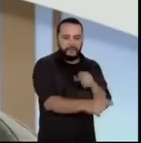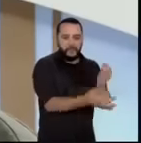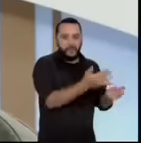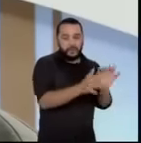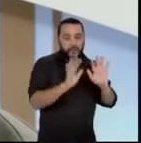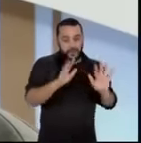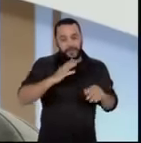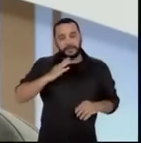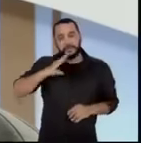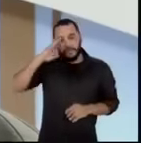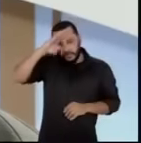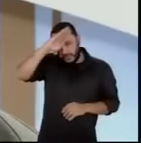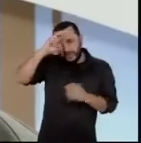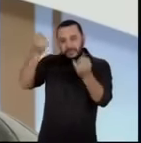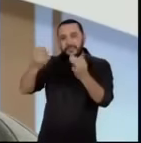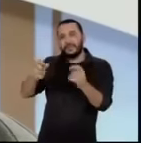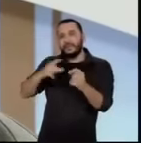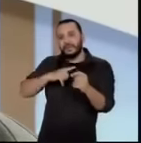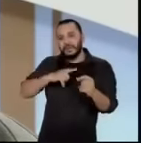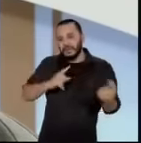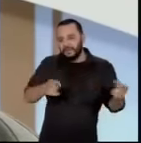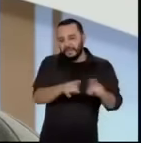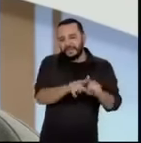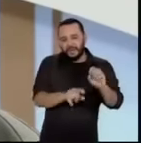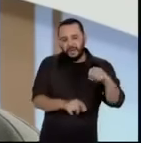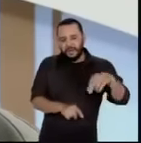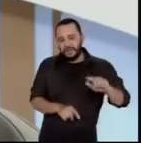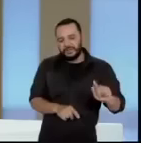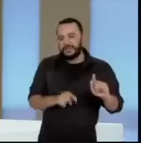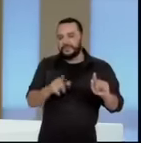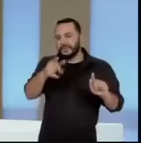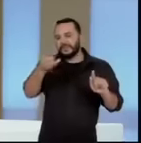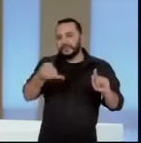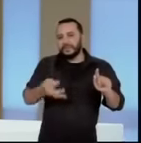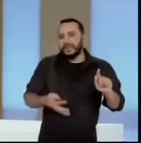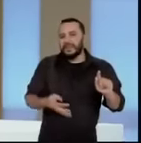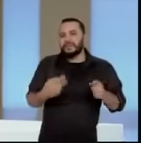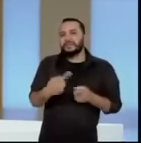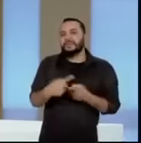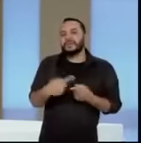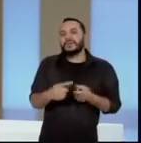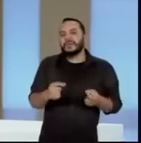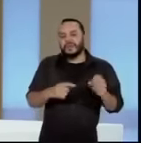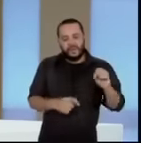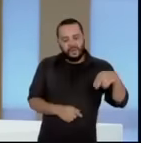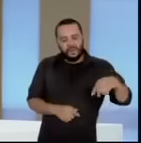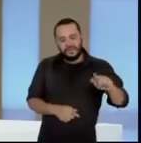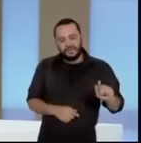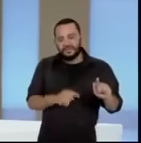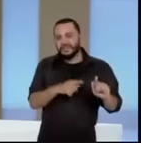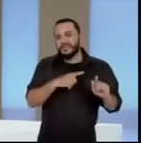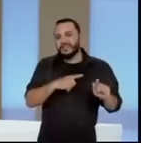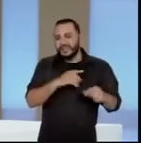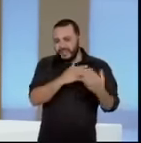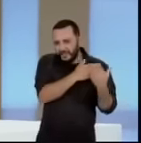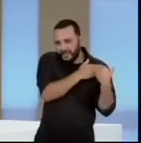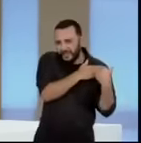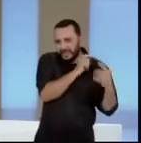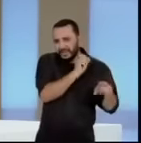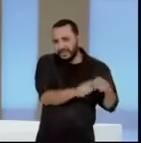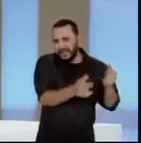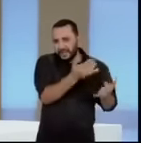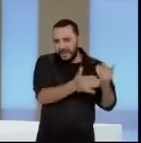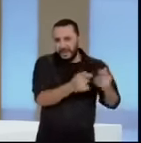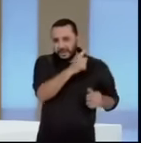falou em indícios fortíssimos de participação da ONG. Queria que só o senhor explicasse para a gente qual é o papel das ONGs nas queimadas e, enfim,